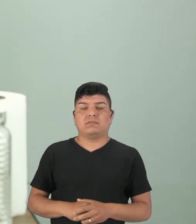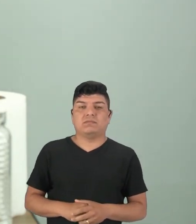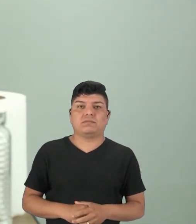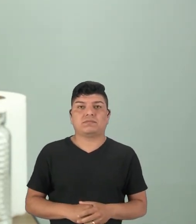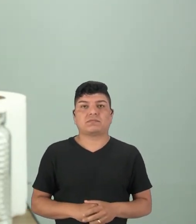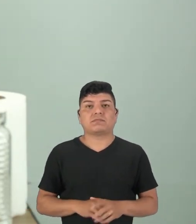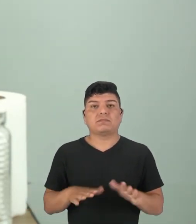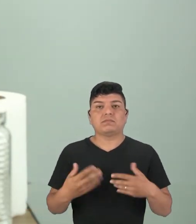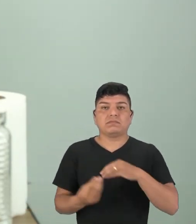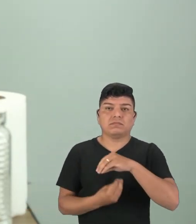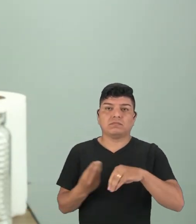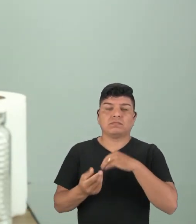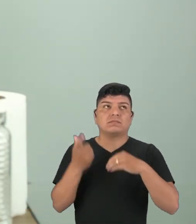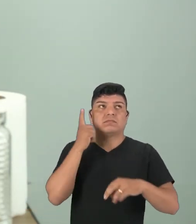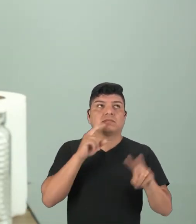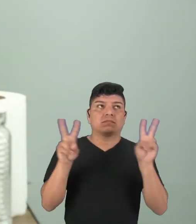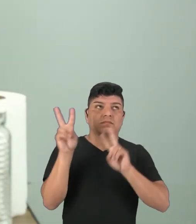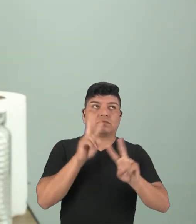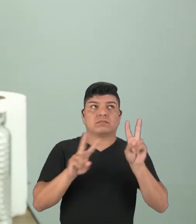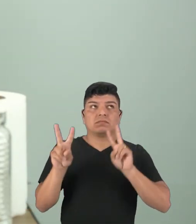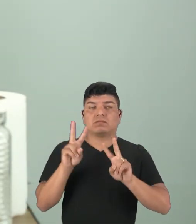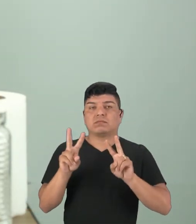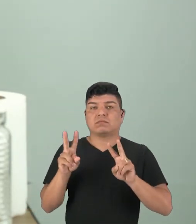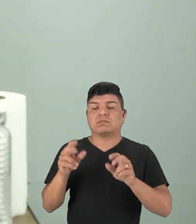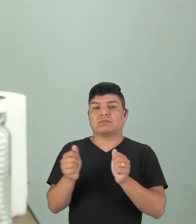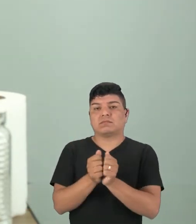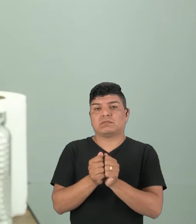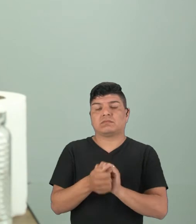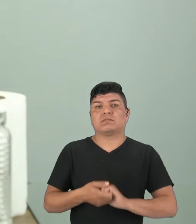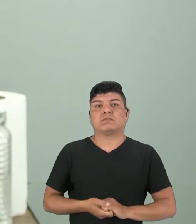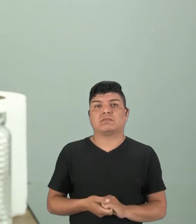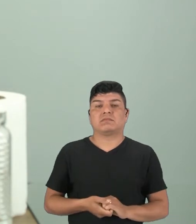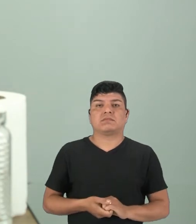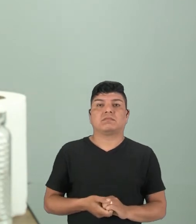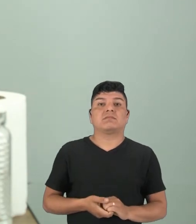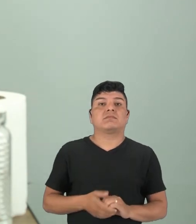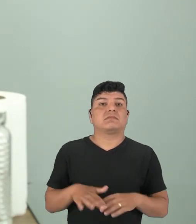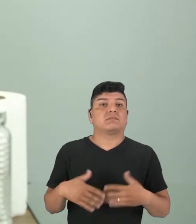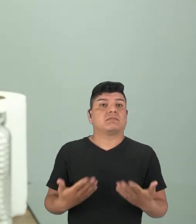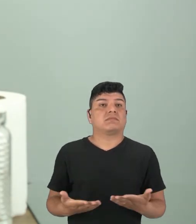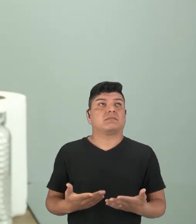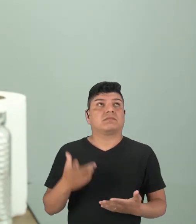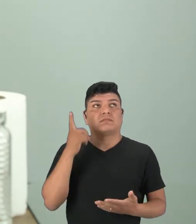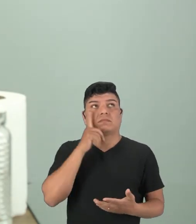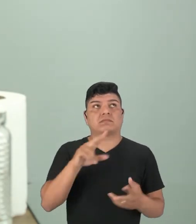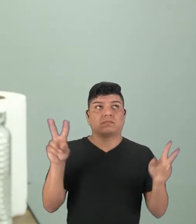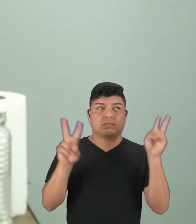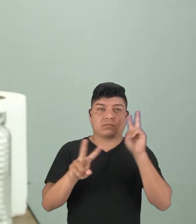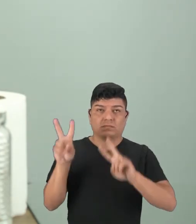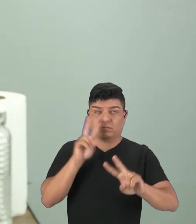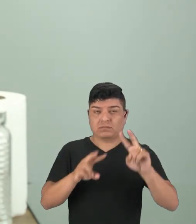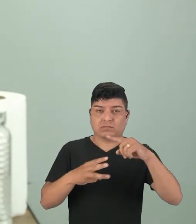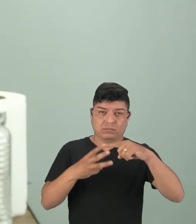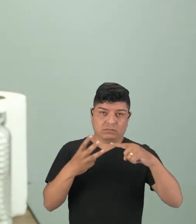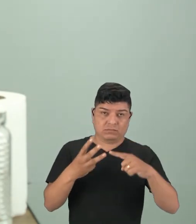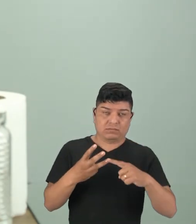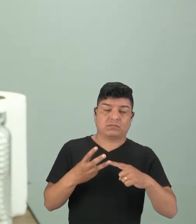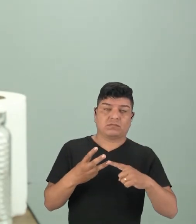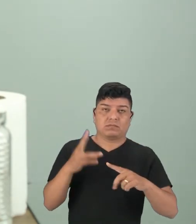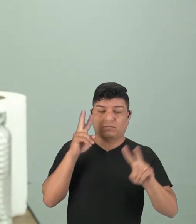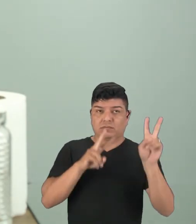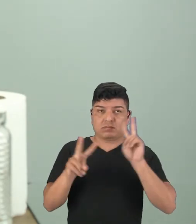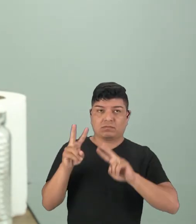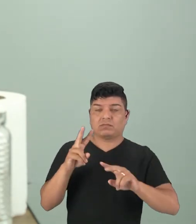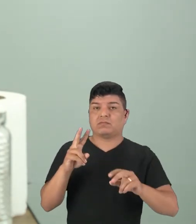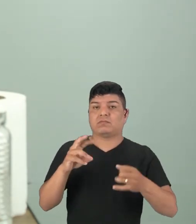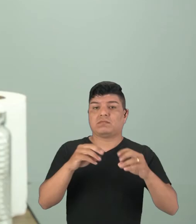Em quais misturas conseguimos visualizar os elementos que a compõem? Exatamente, ó. Eu consigo visualizar os três, né? Eu consigo visualizar